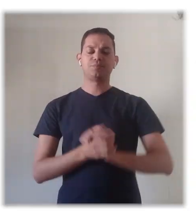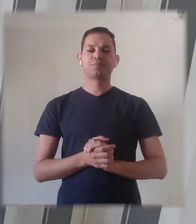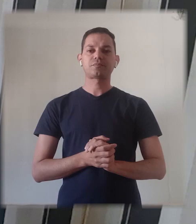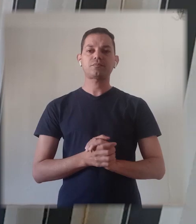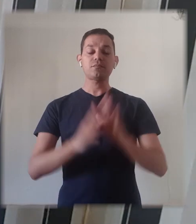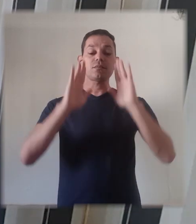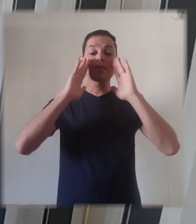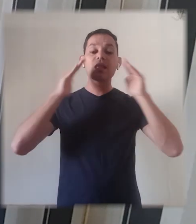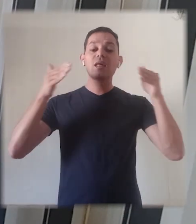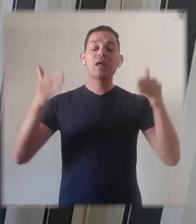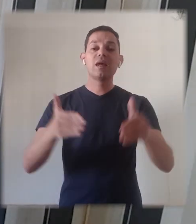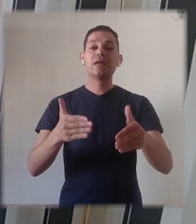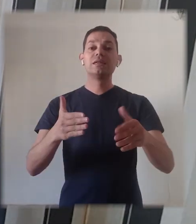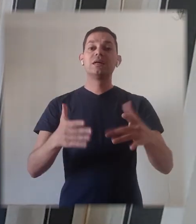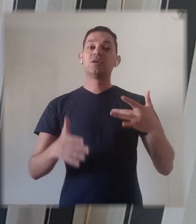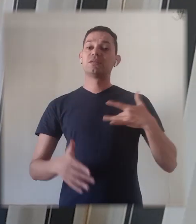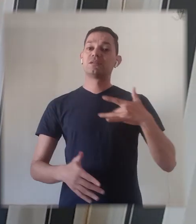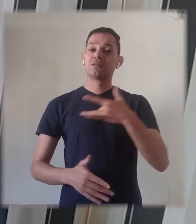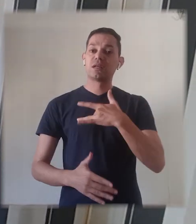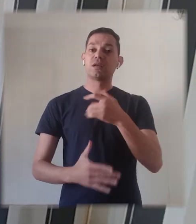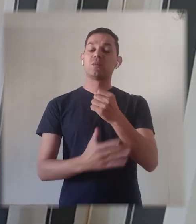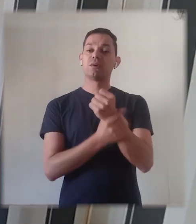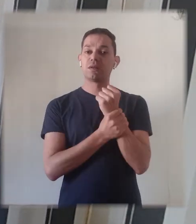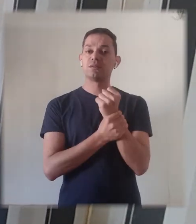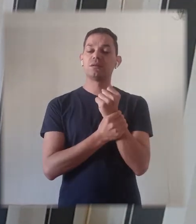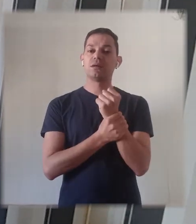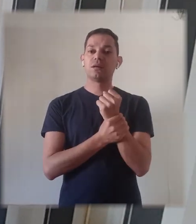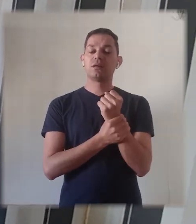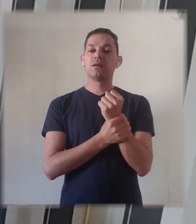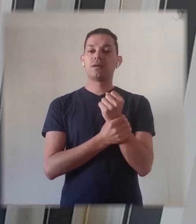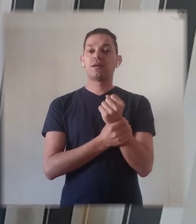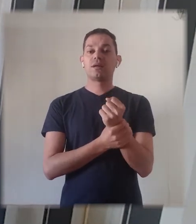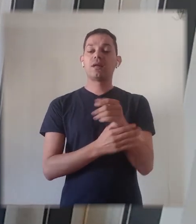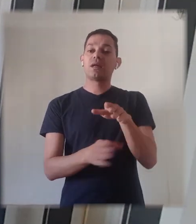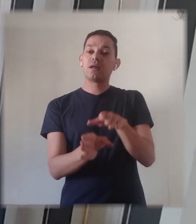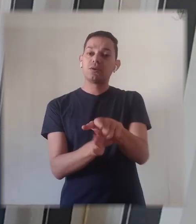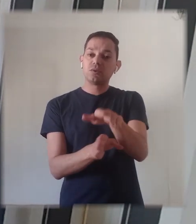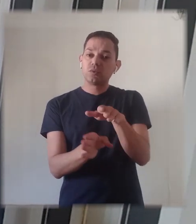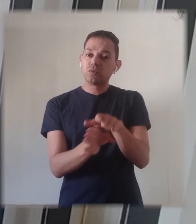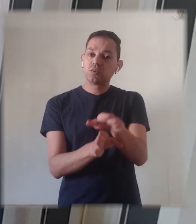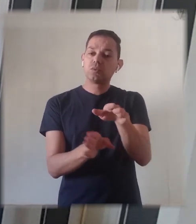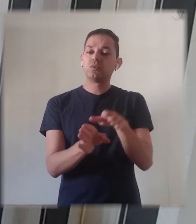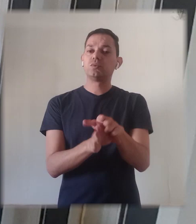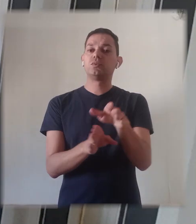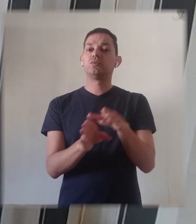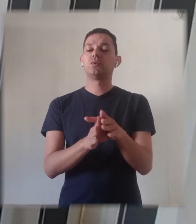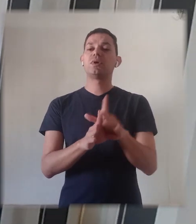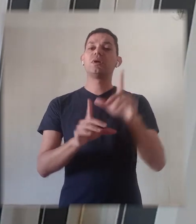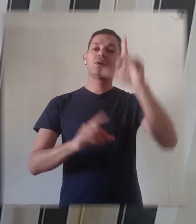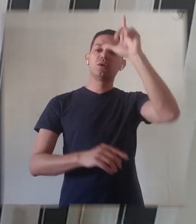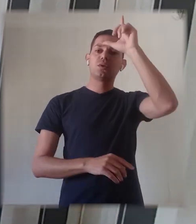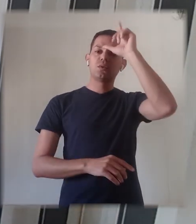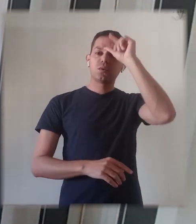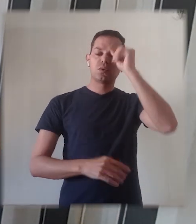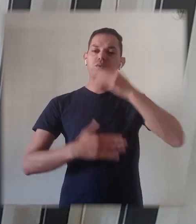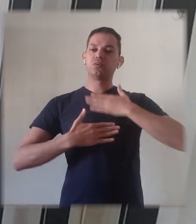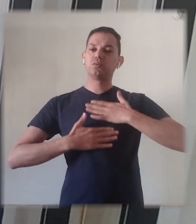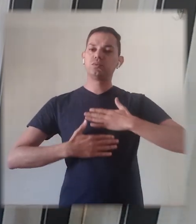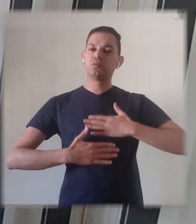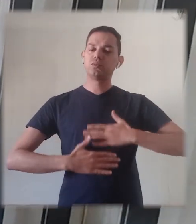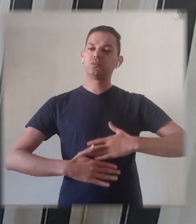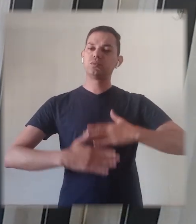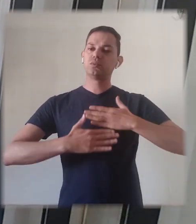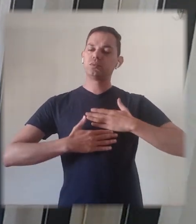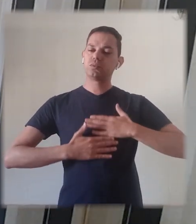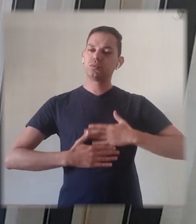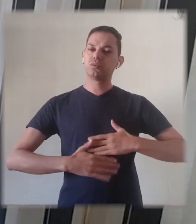instituição. Pensando nessa questão de segurança e saúde, uma das coisas que são recomendadas para